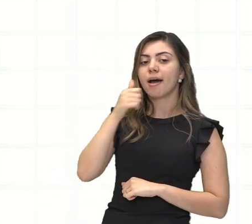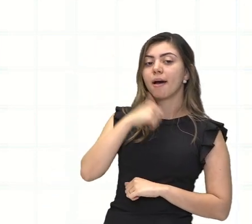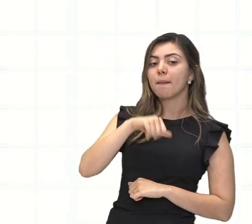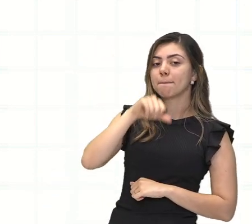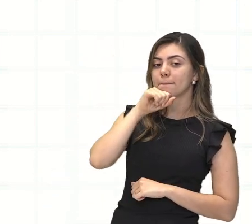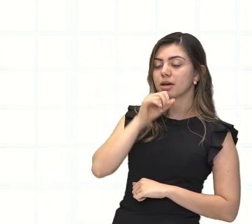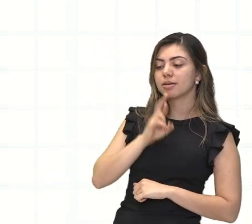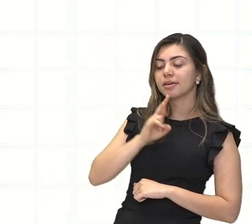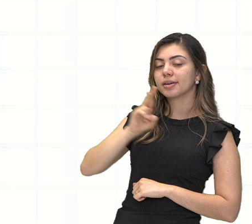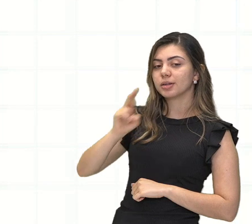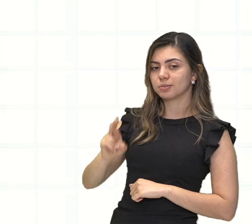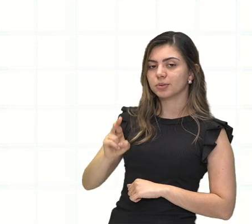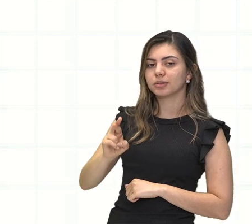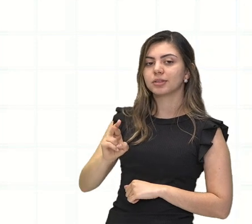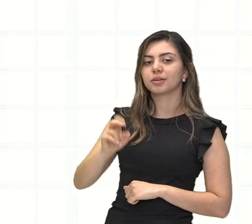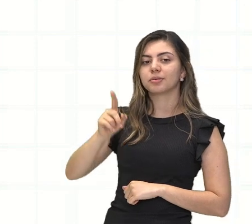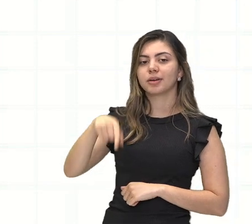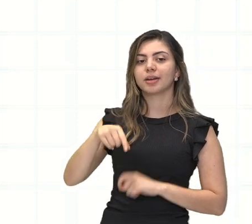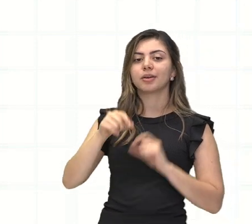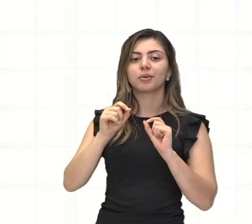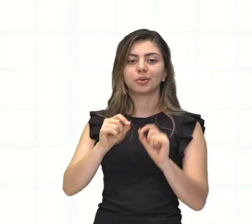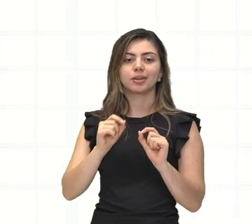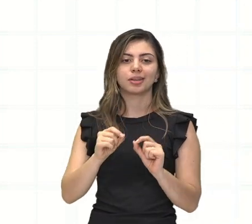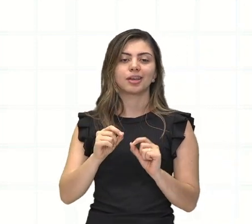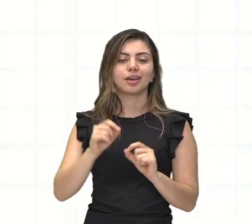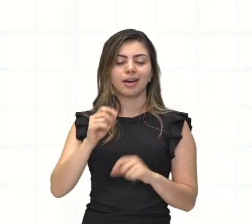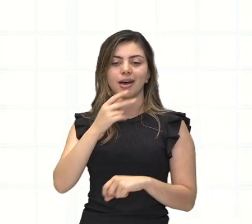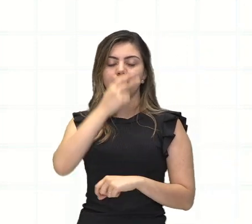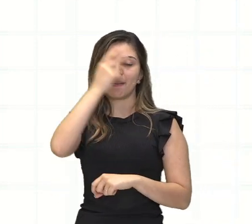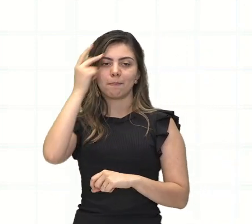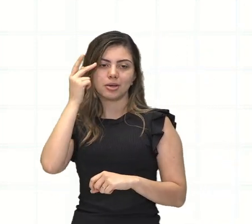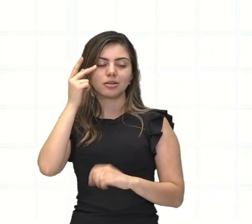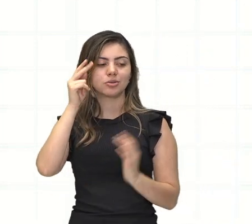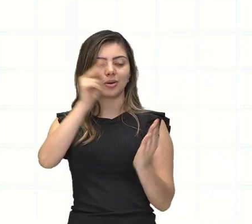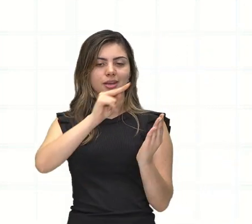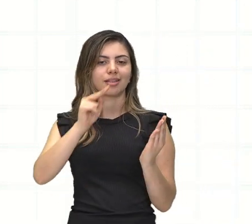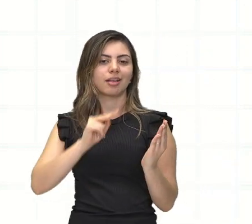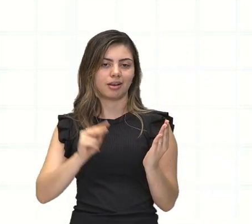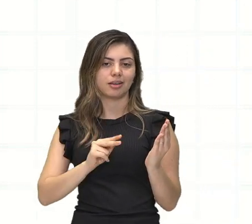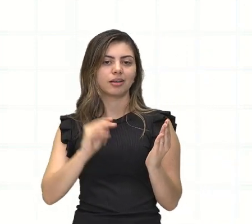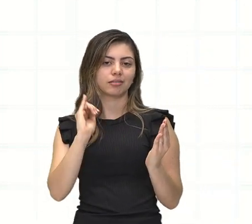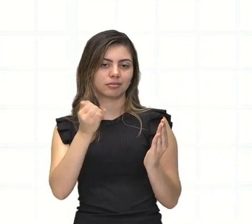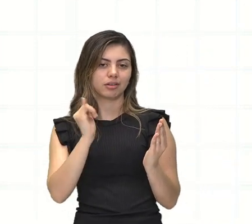foi justamente a fala do narrador,